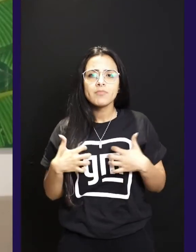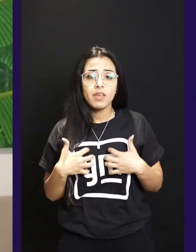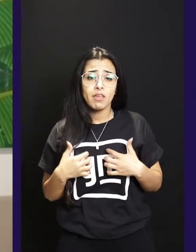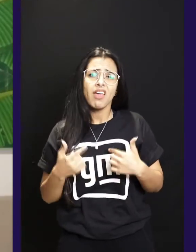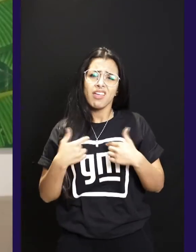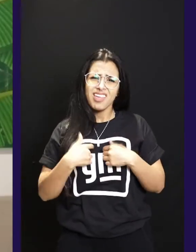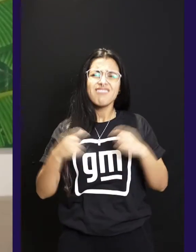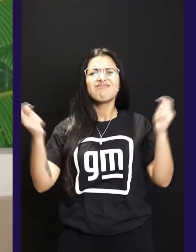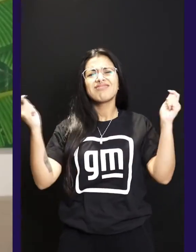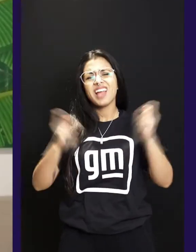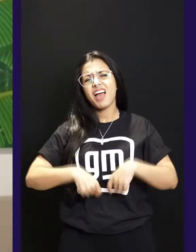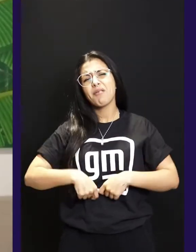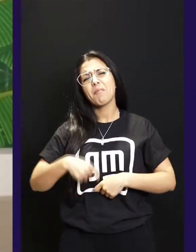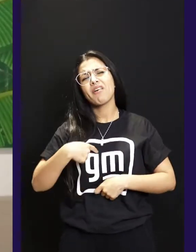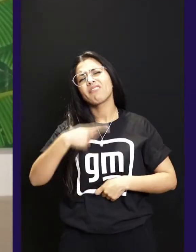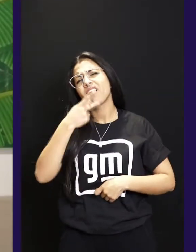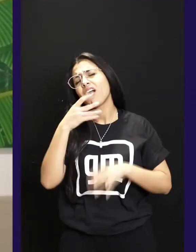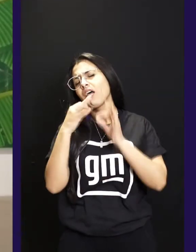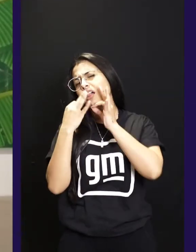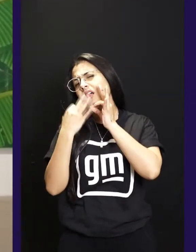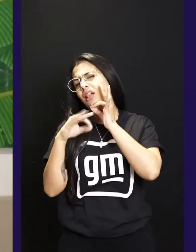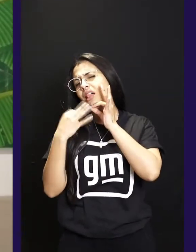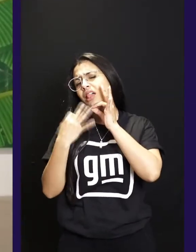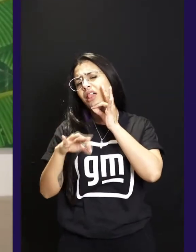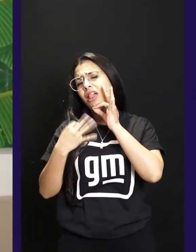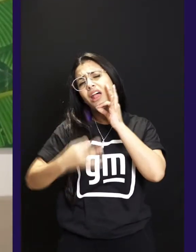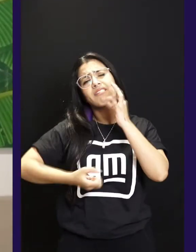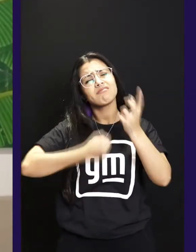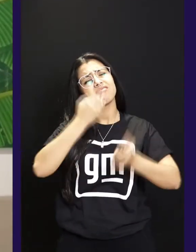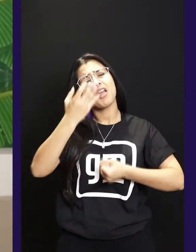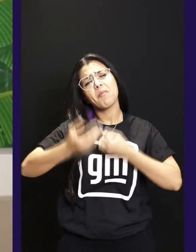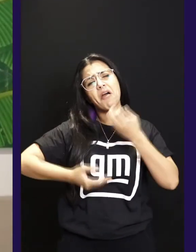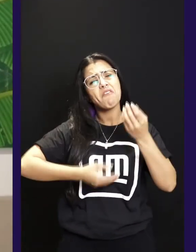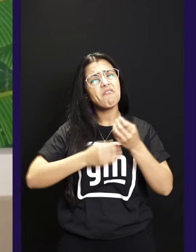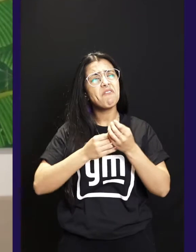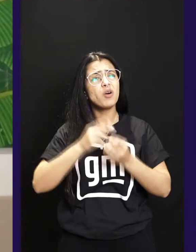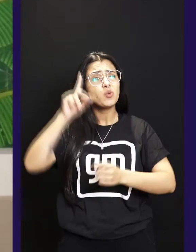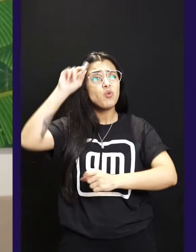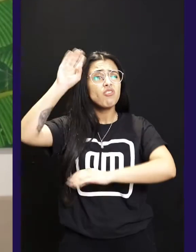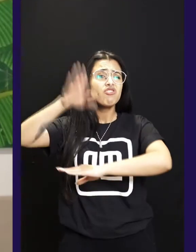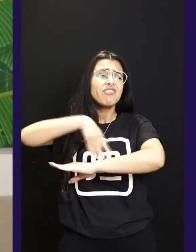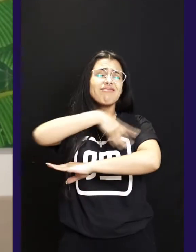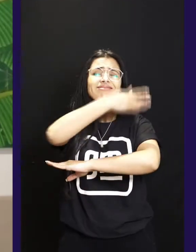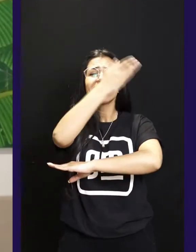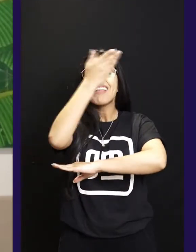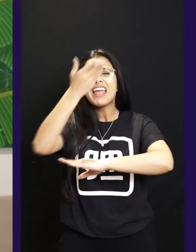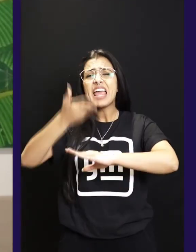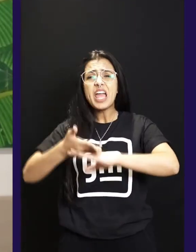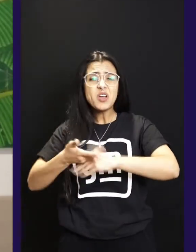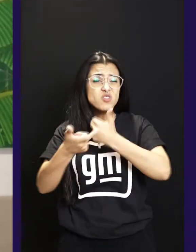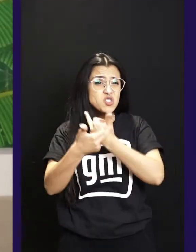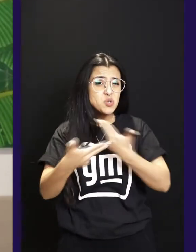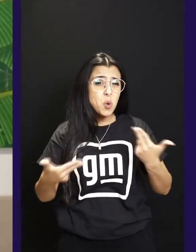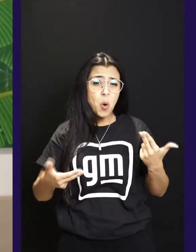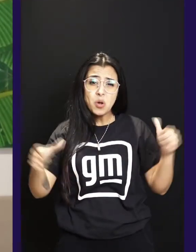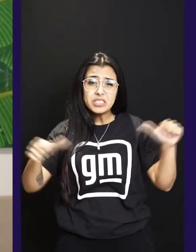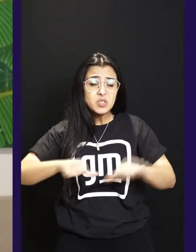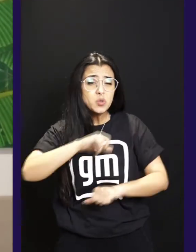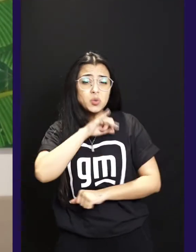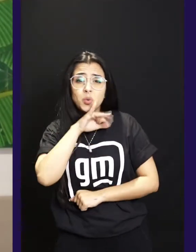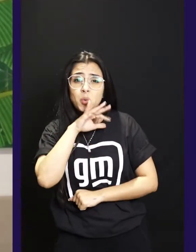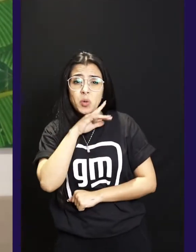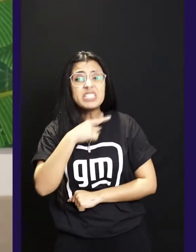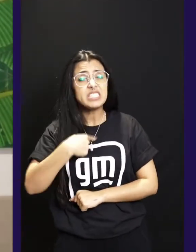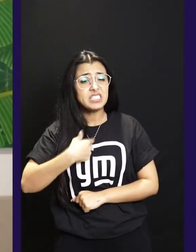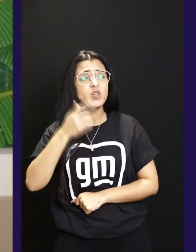ruins, nas quais eu estive envolvida só pelo fato de eu ser uma pessoa trans, né?